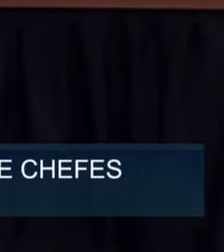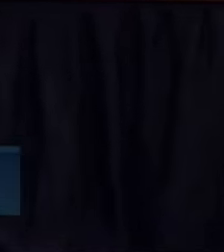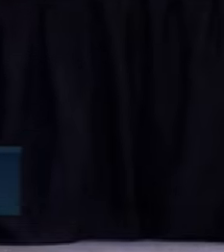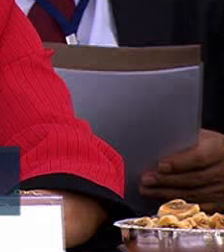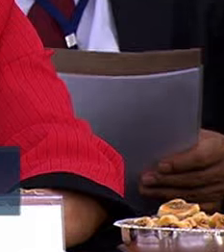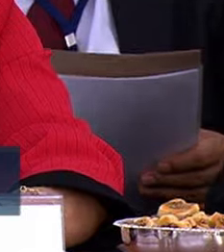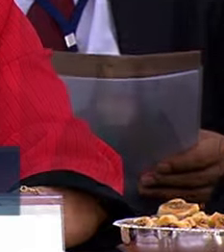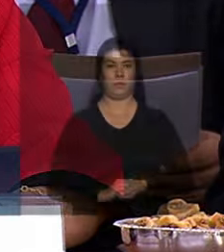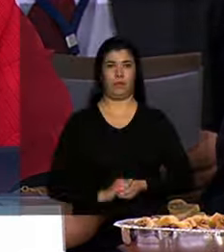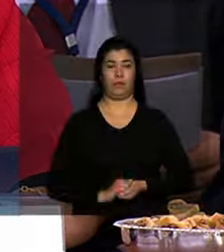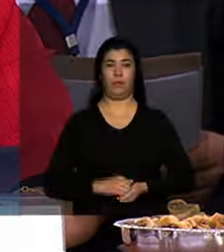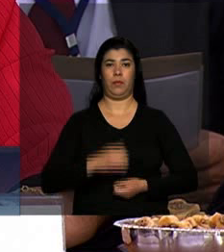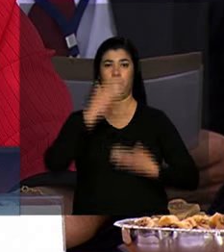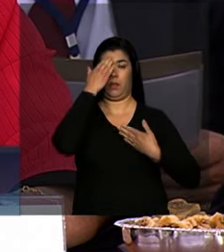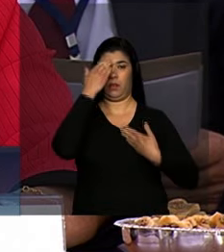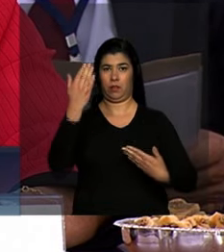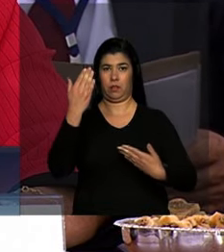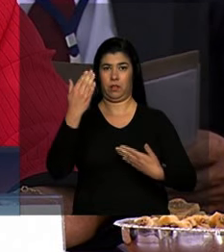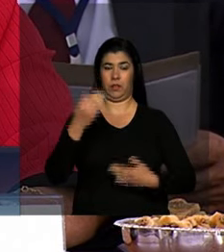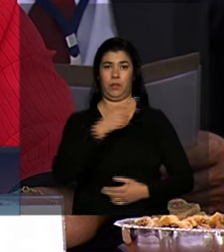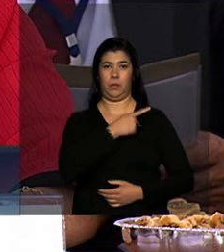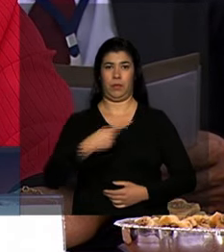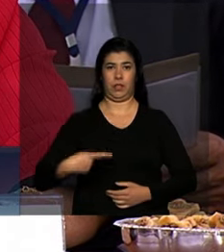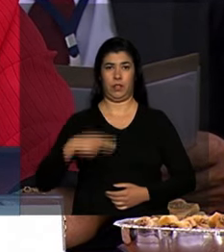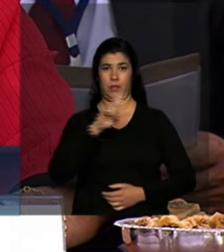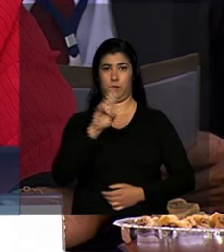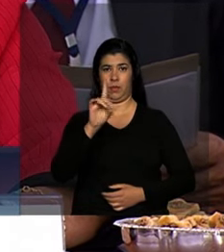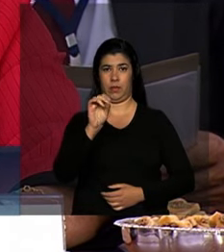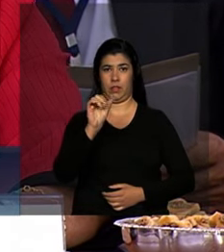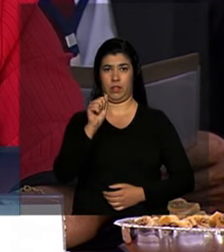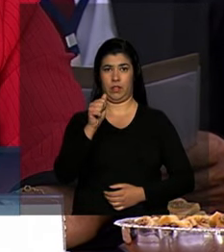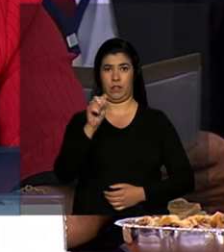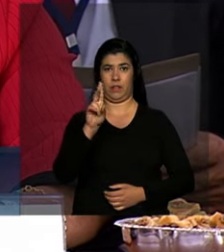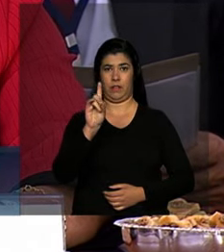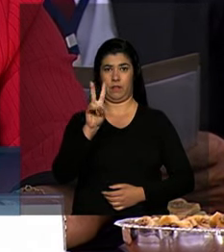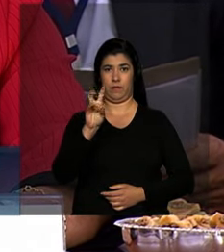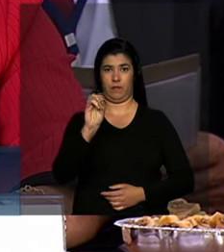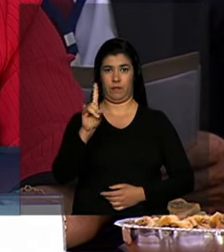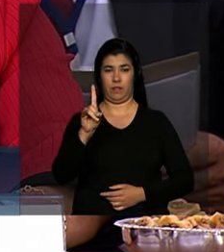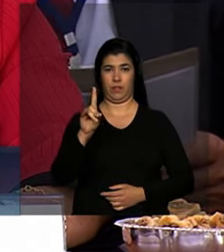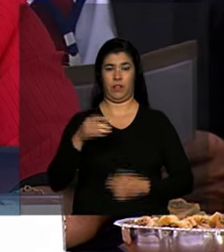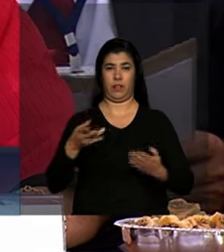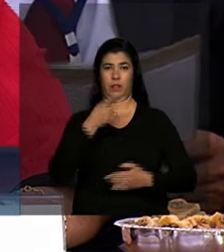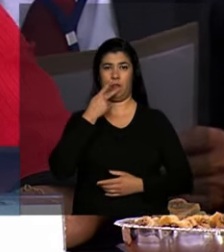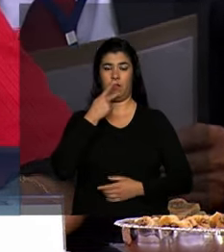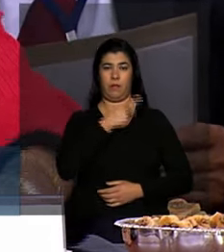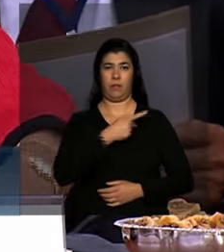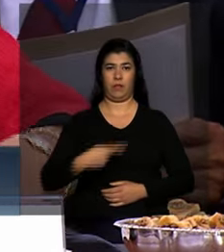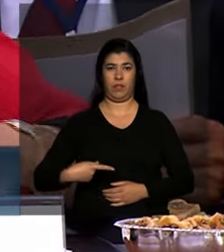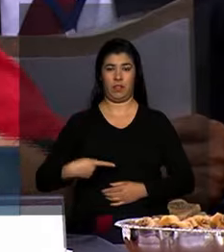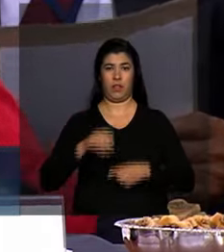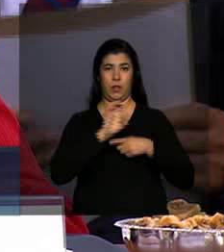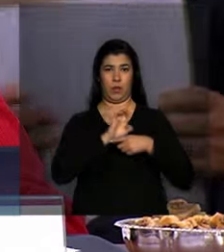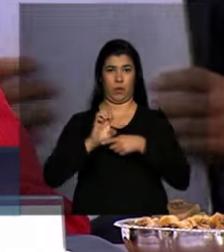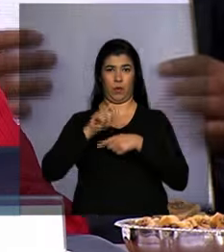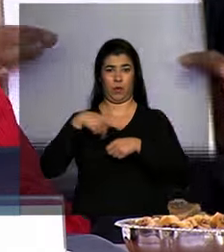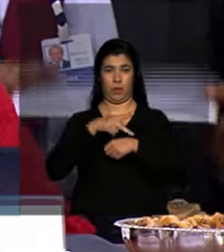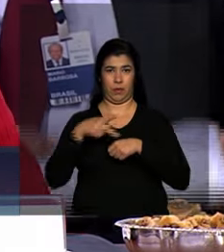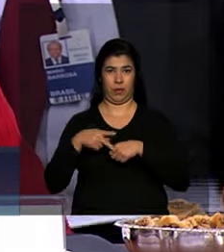Agradeço ao presidente David Granger e passo a palavra ao vice-presidente do Equador, Jorge Glass.